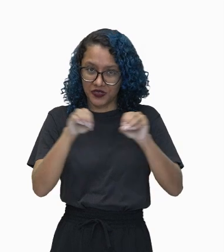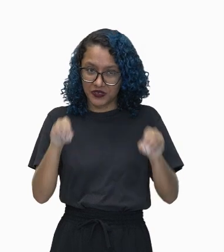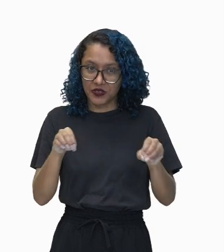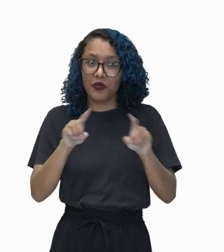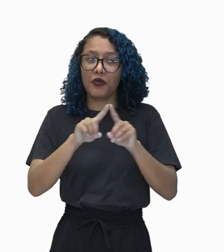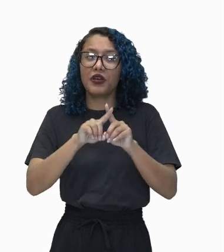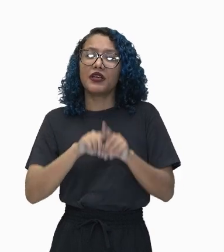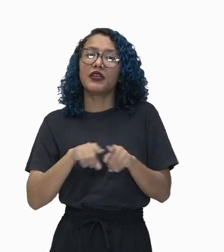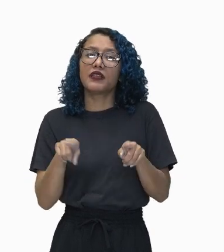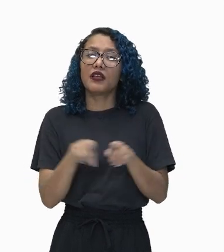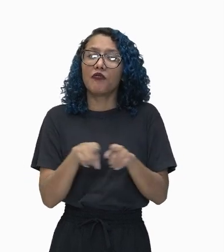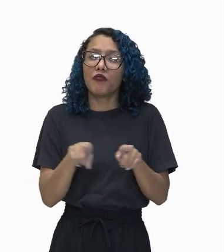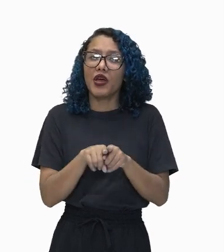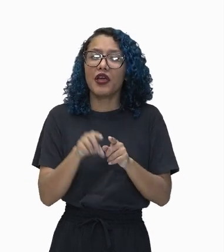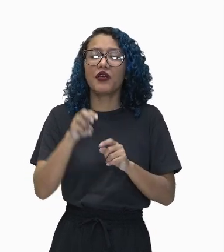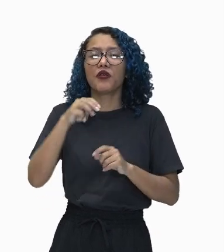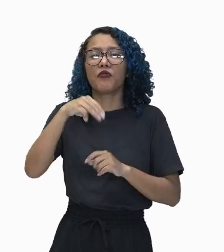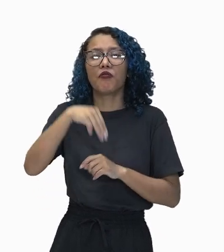Mário?